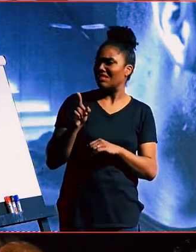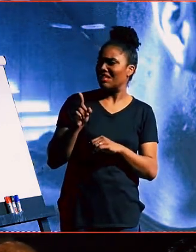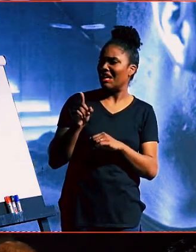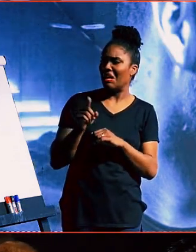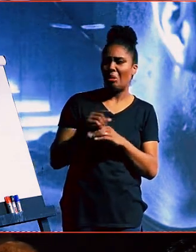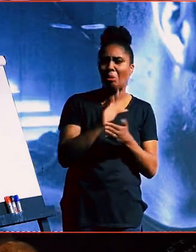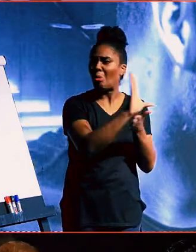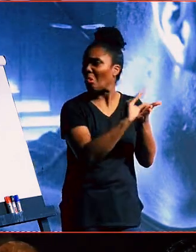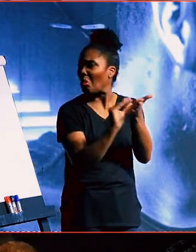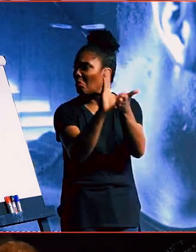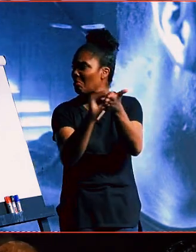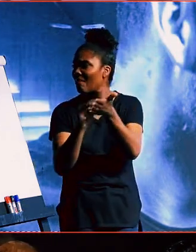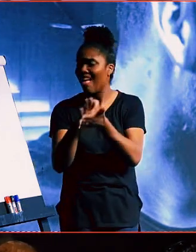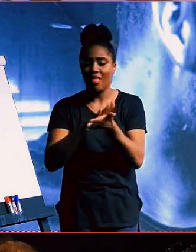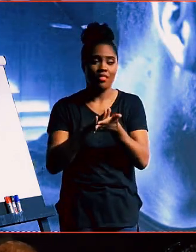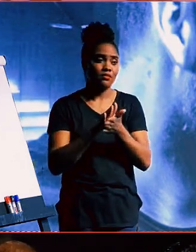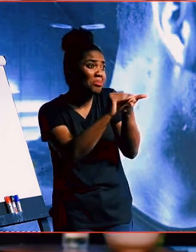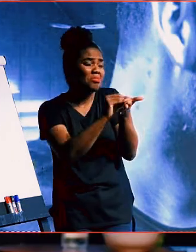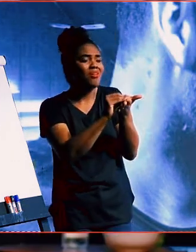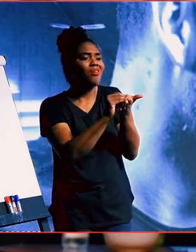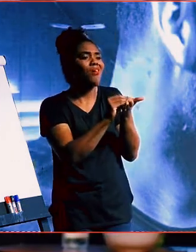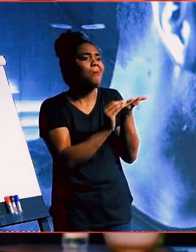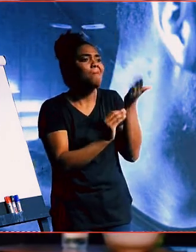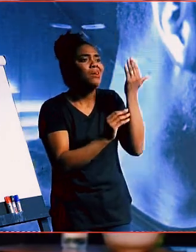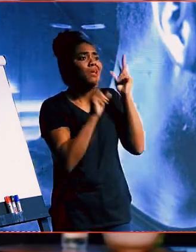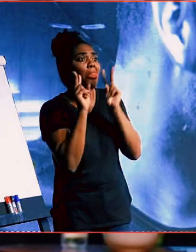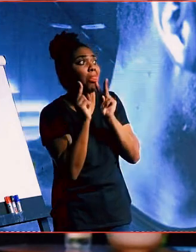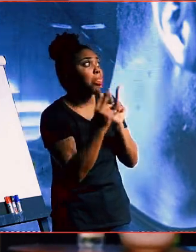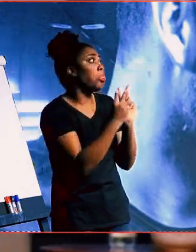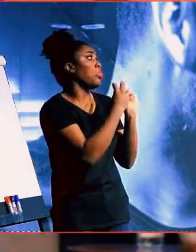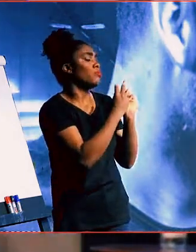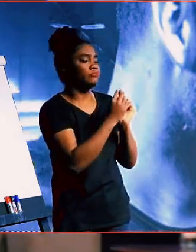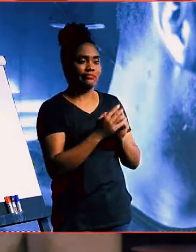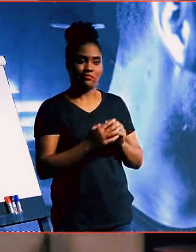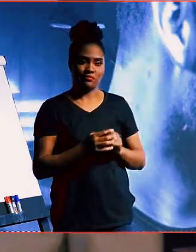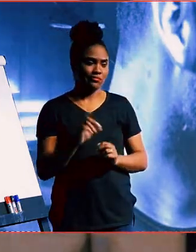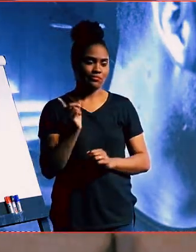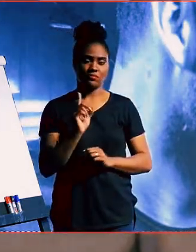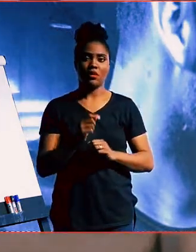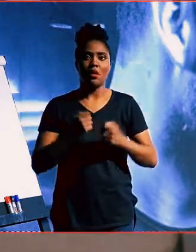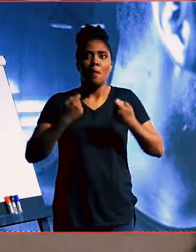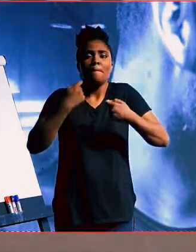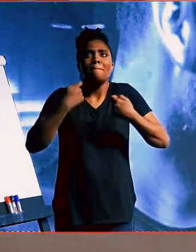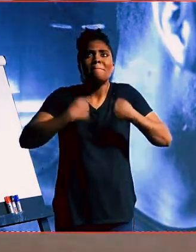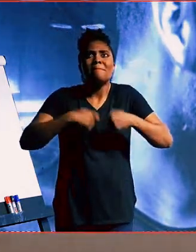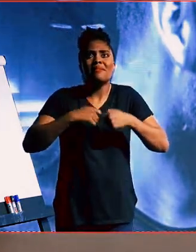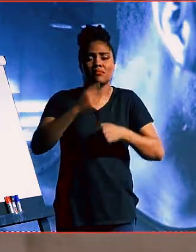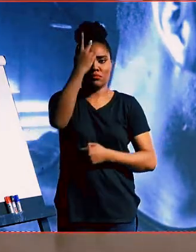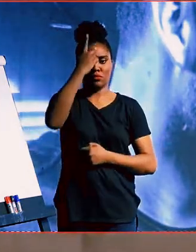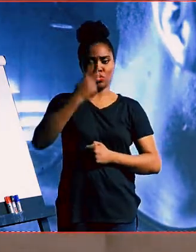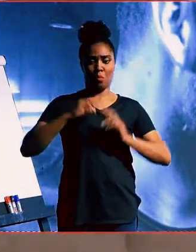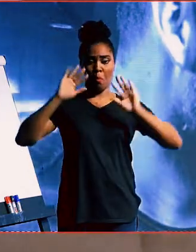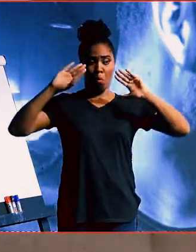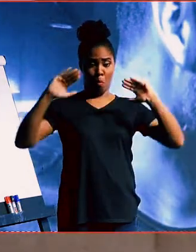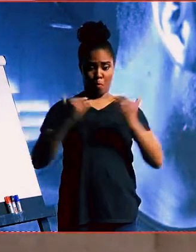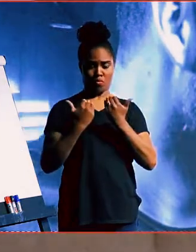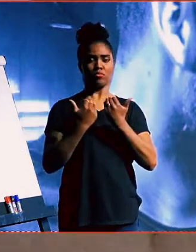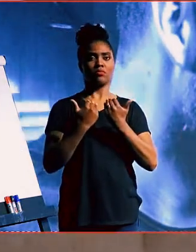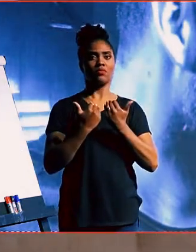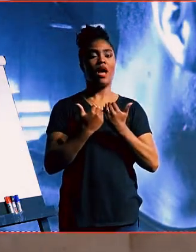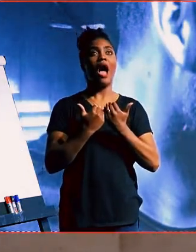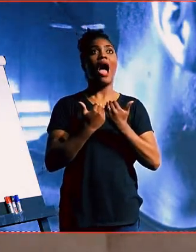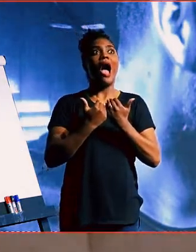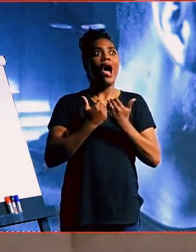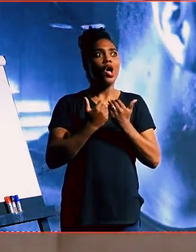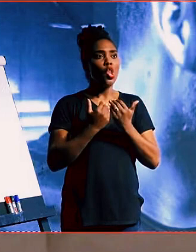quem tá seguindo tendência Tá ligado lá no passado quem testa todos os dias e confronto tempo ele vai descobrir no coisas novas